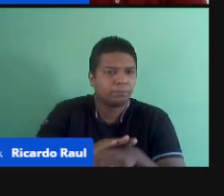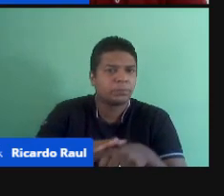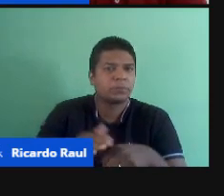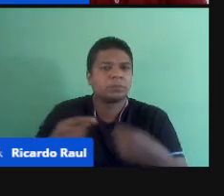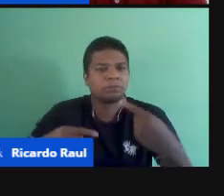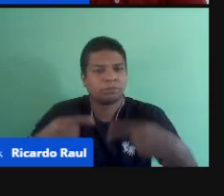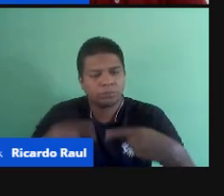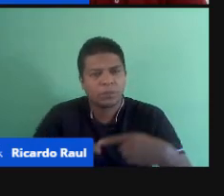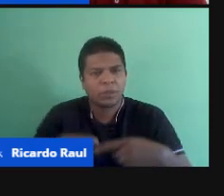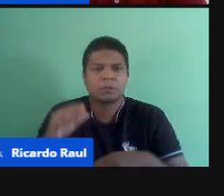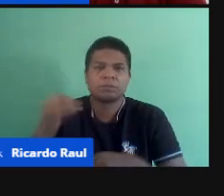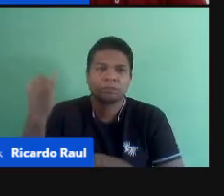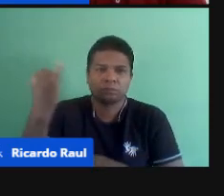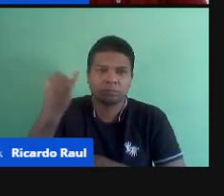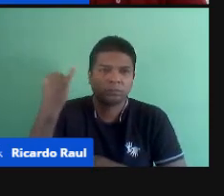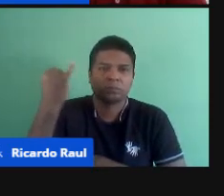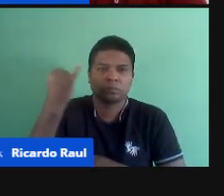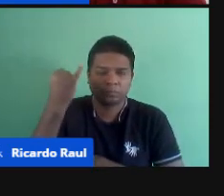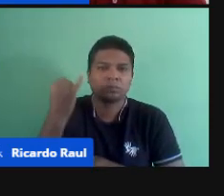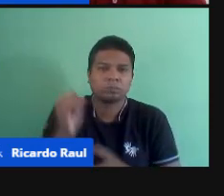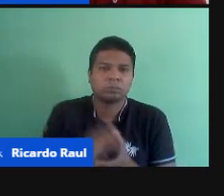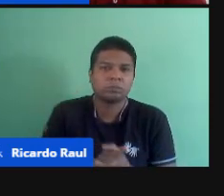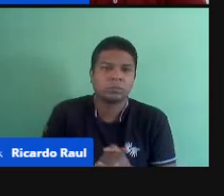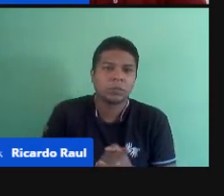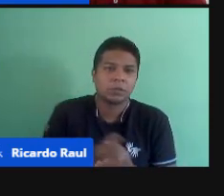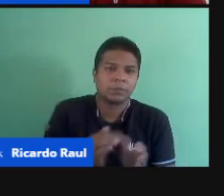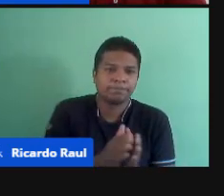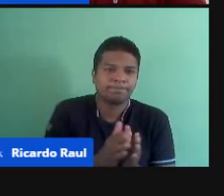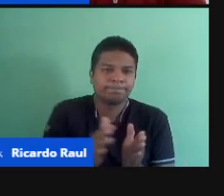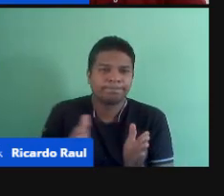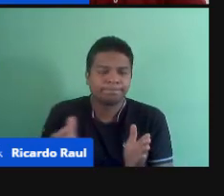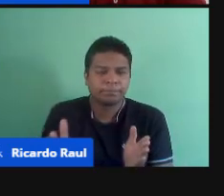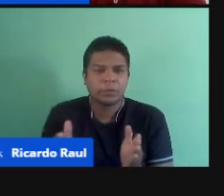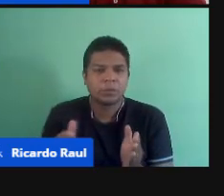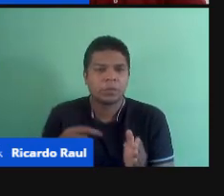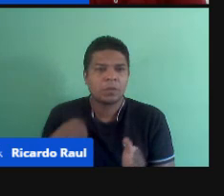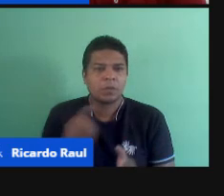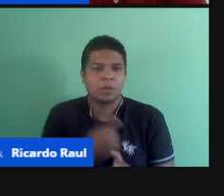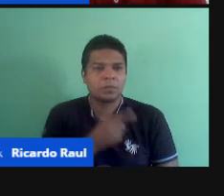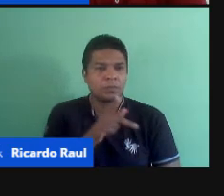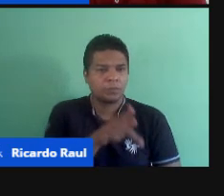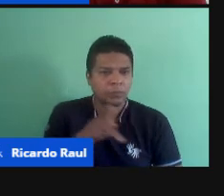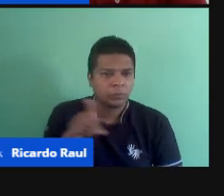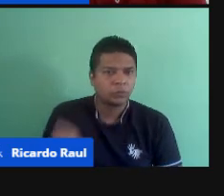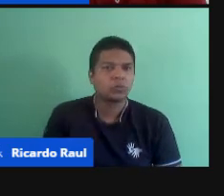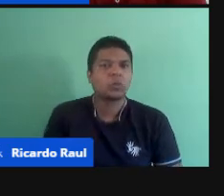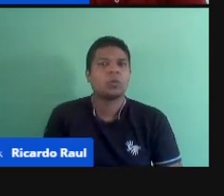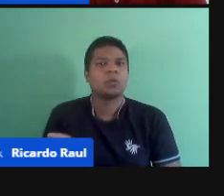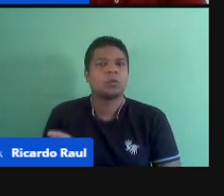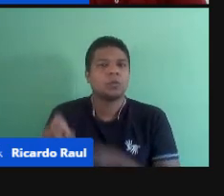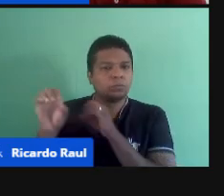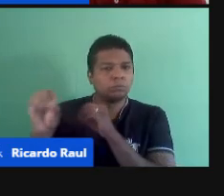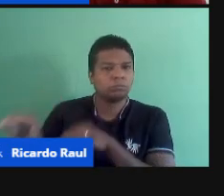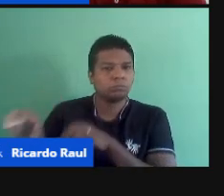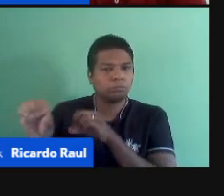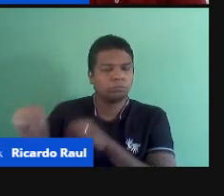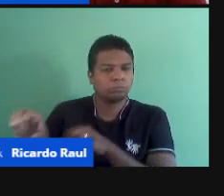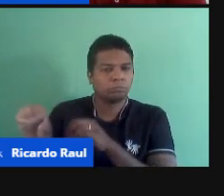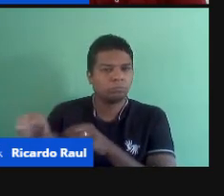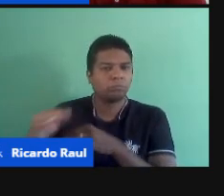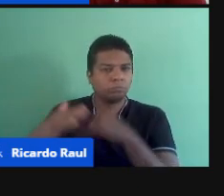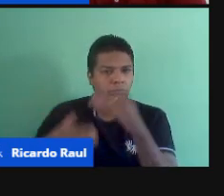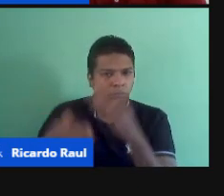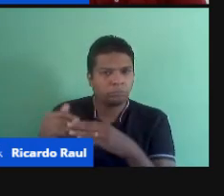muito importante, eu acho que é uma linha que nós temos que repensar, nós professores, nós educadores, e que vamos trabalhar aí com